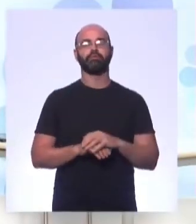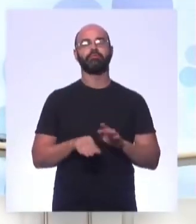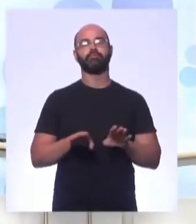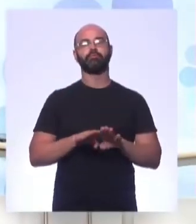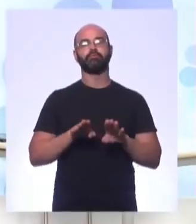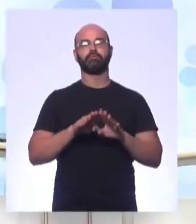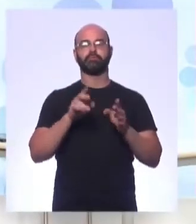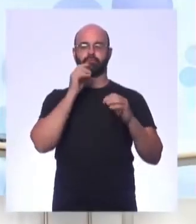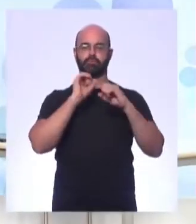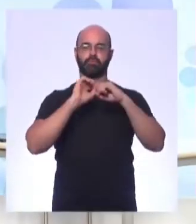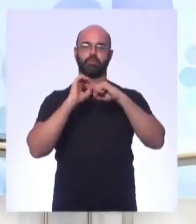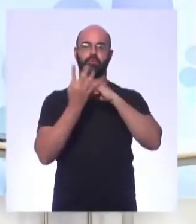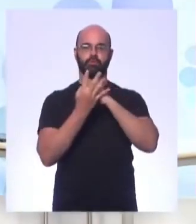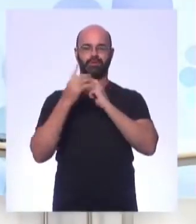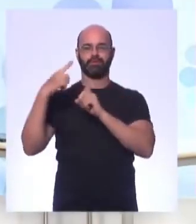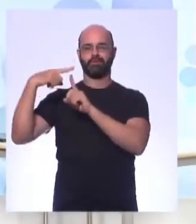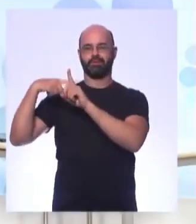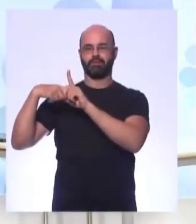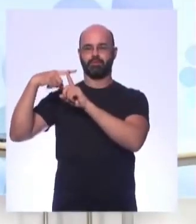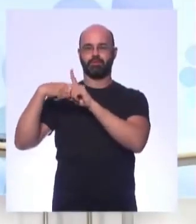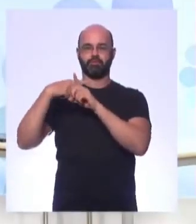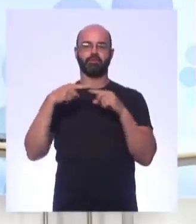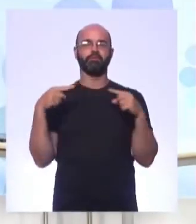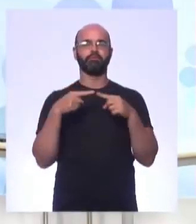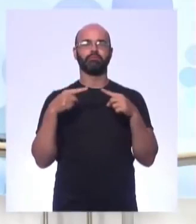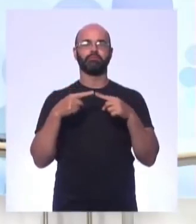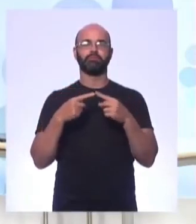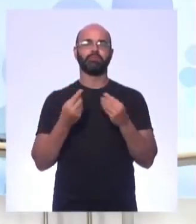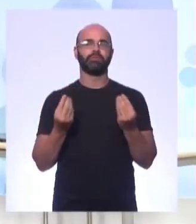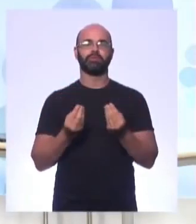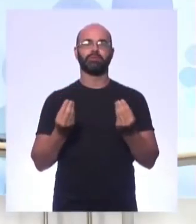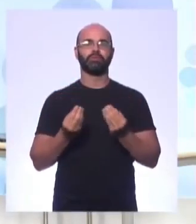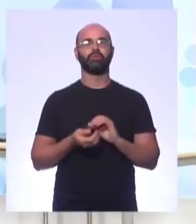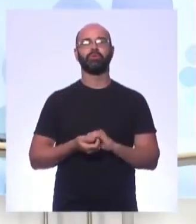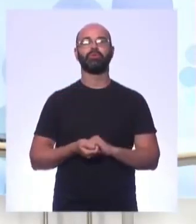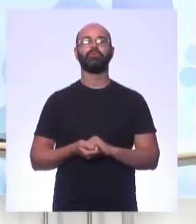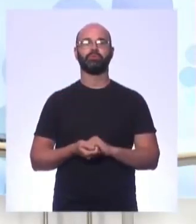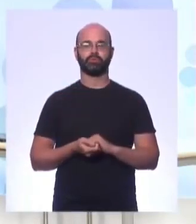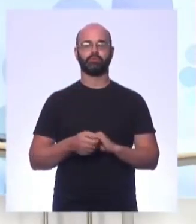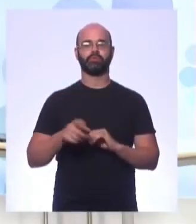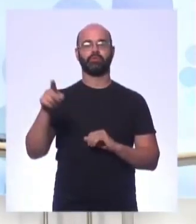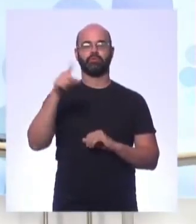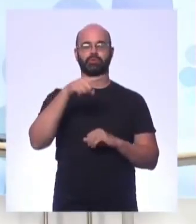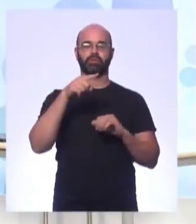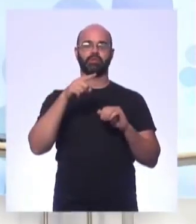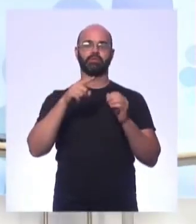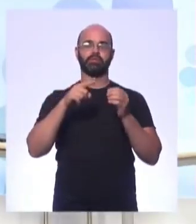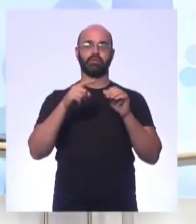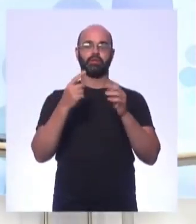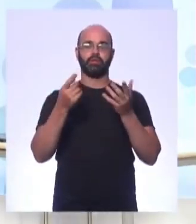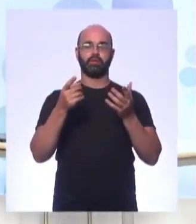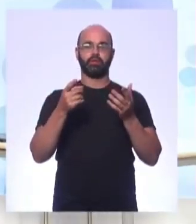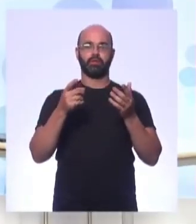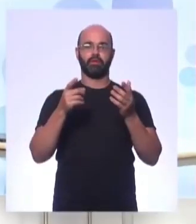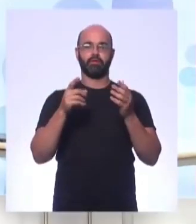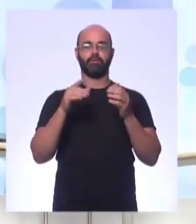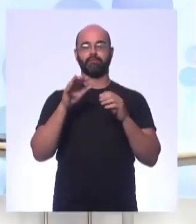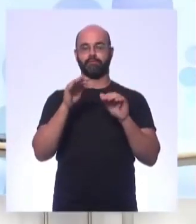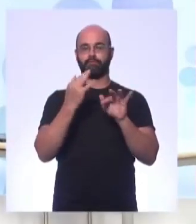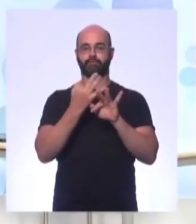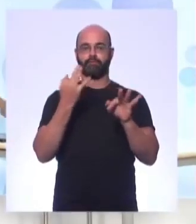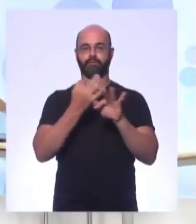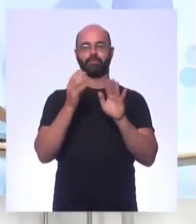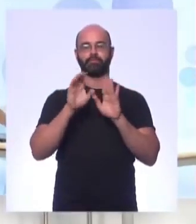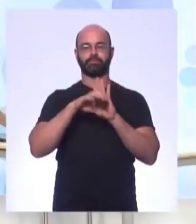o coronavírus, né? É um tema muito atual aí com relação aos conceitos físicos aí em relação ao coronavírus, beleza? Vai